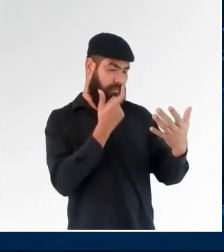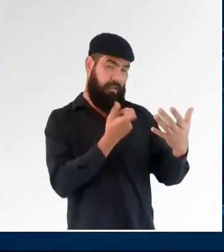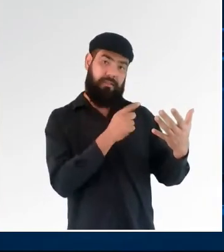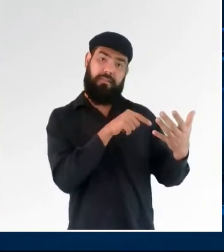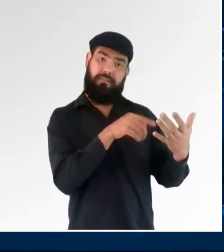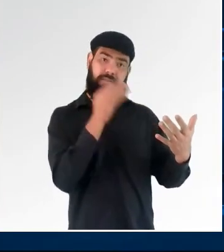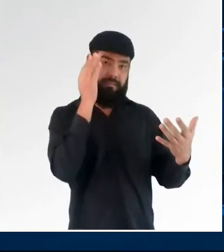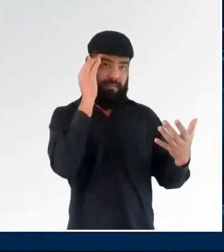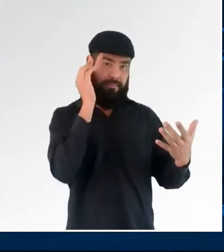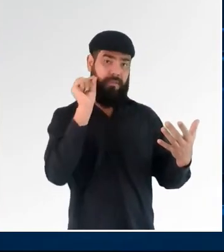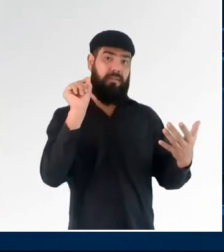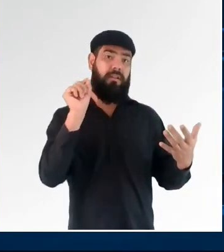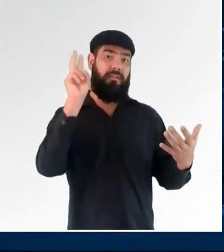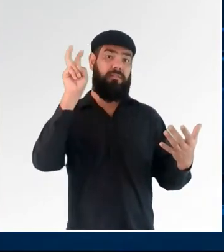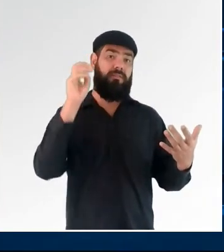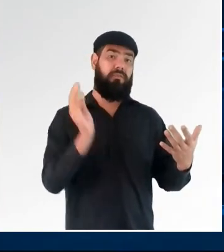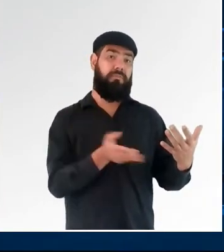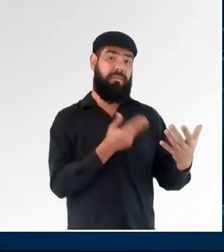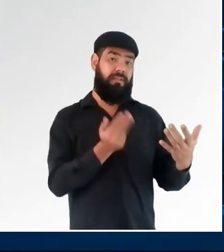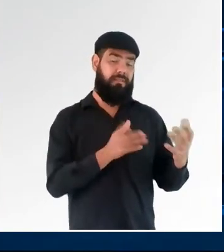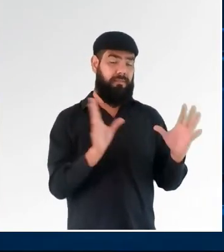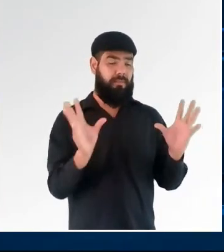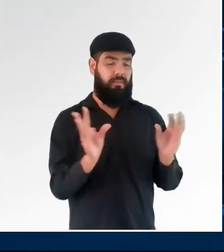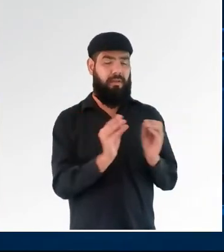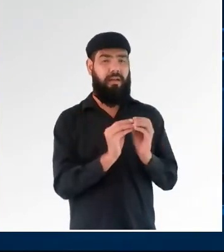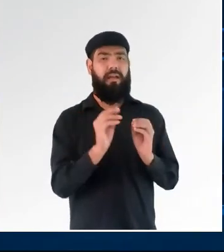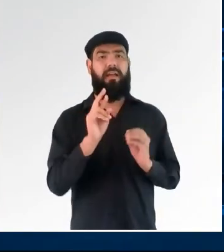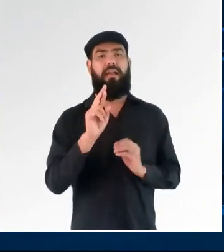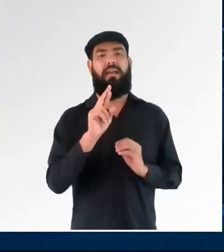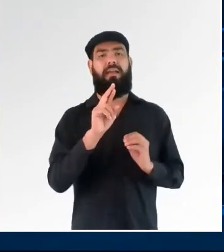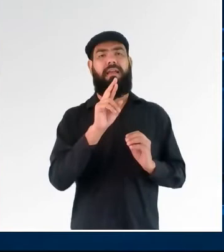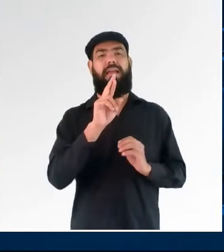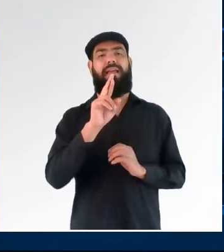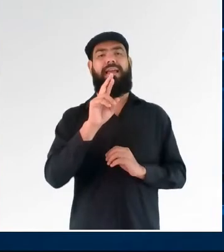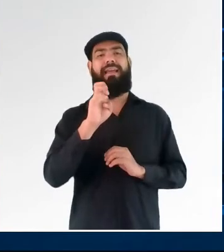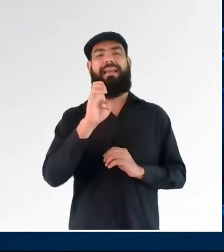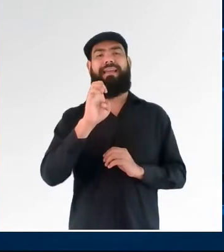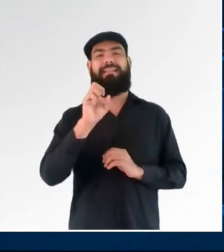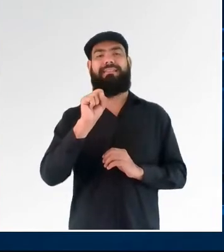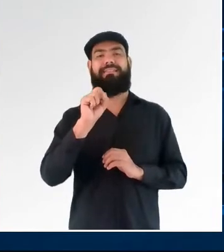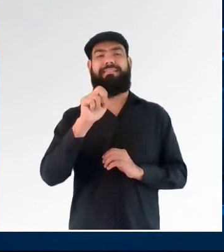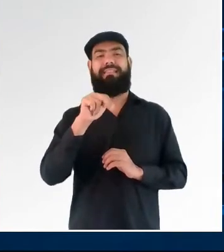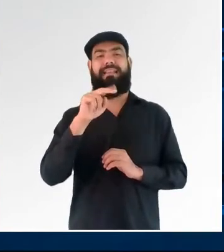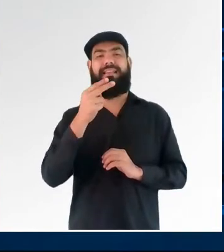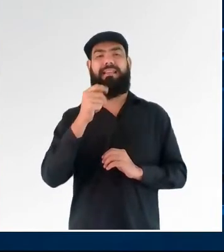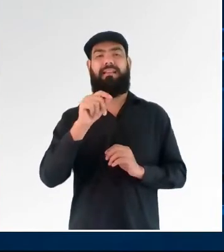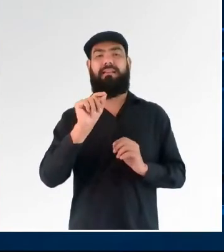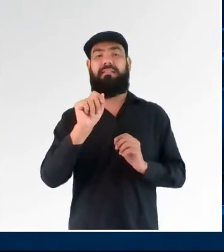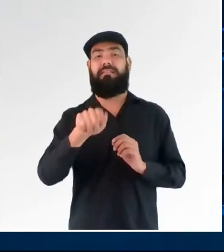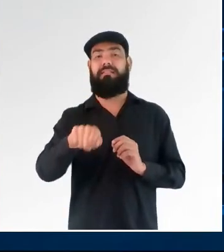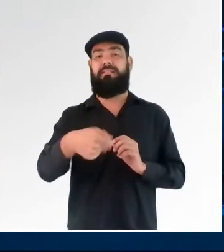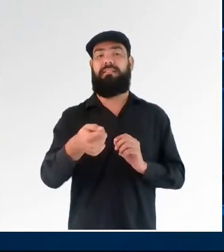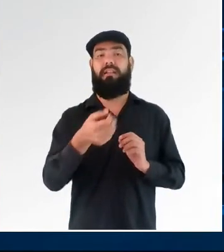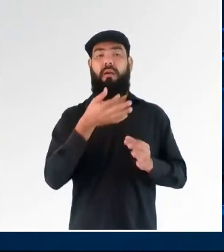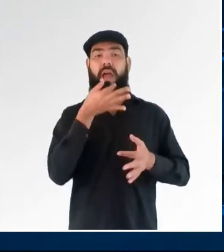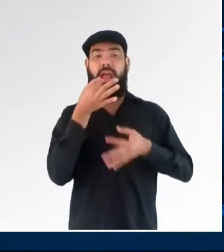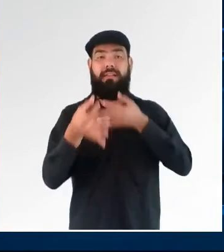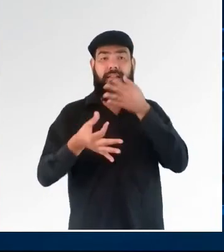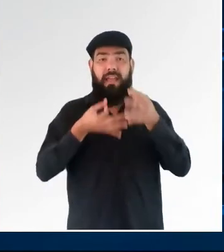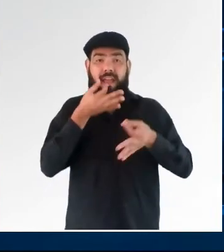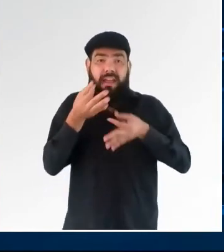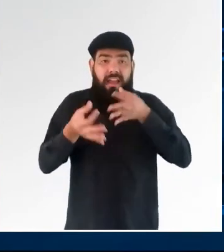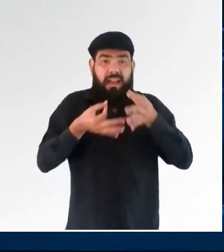ele faz uma resenha sobre livro, ele lê todo o livro e vai fazer uma crítica para dizer se é bom, se é ruim,